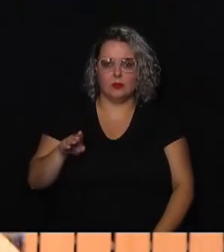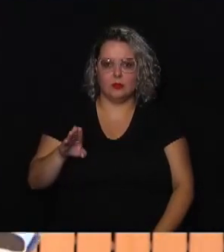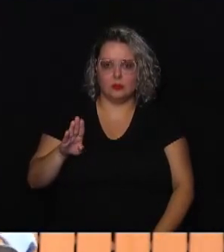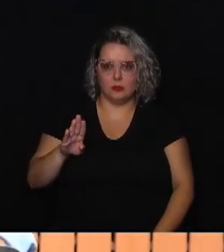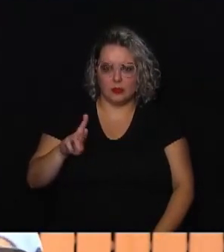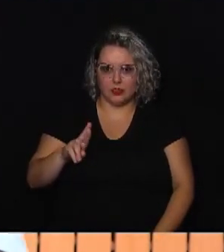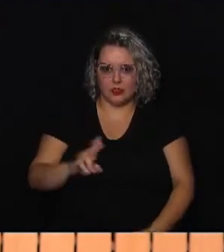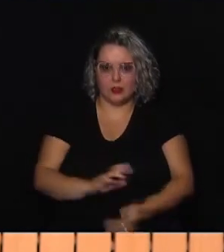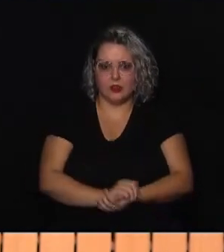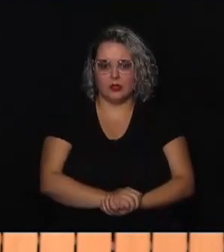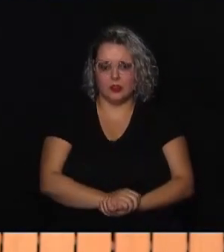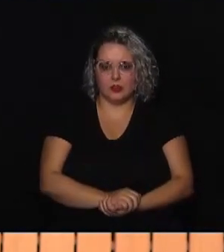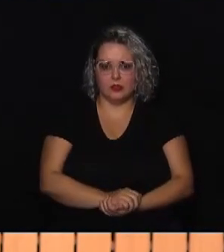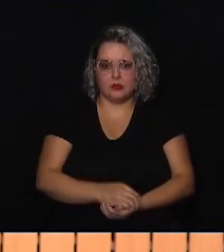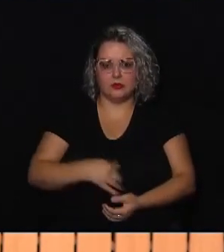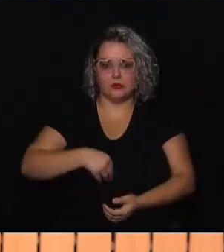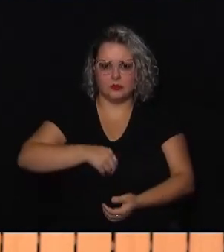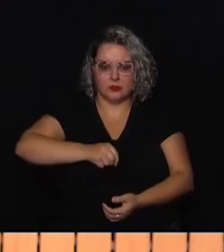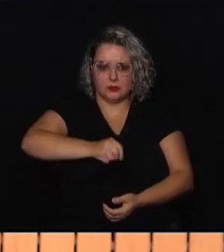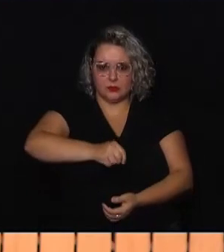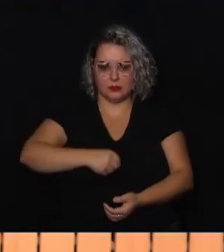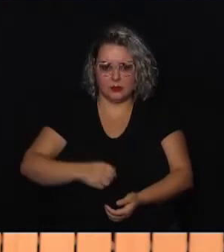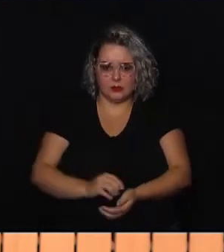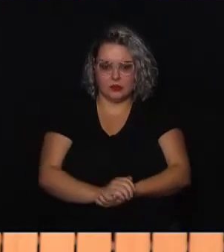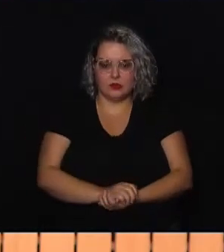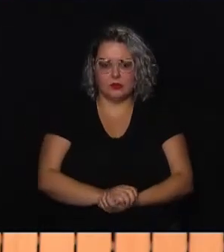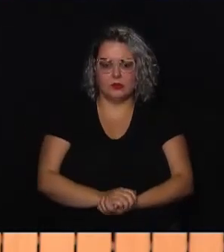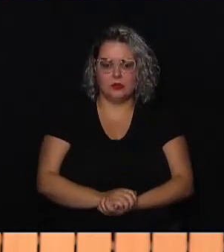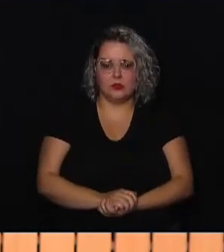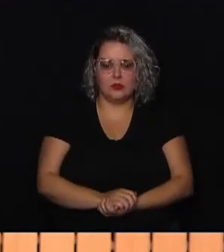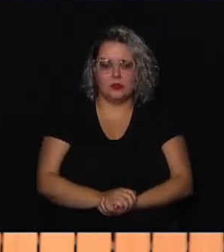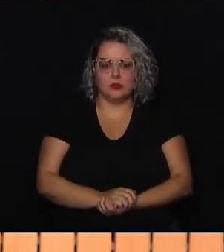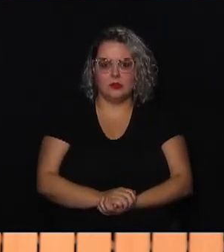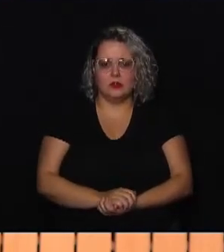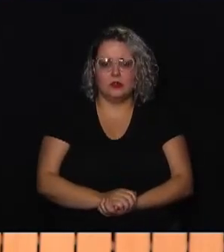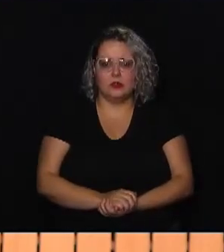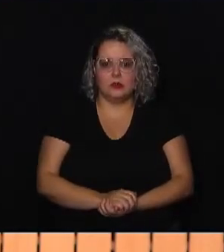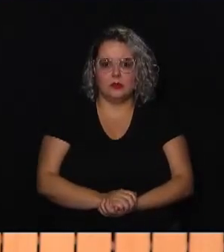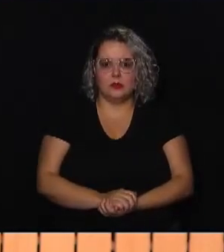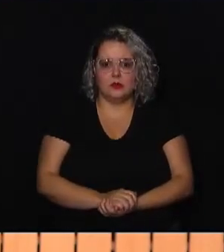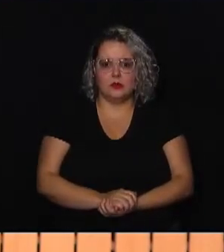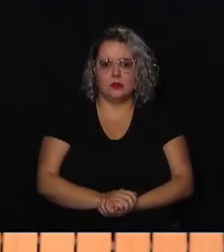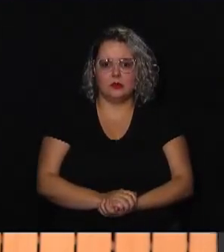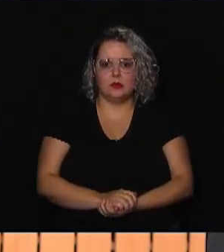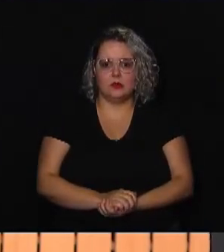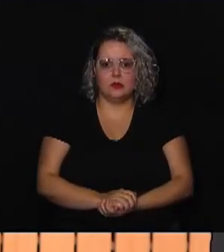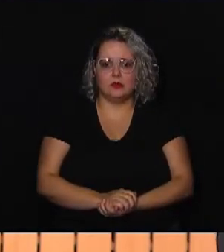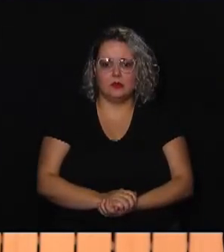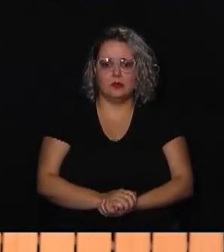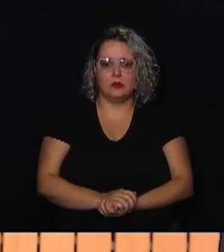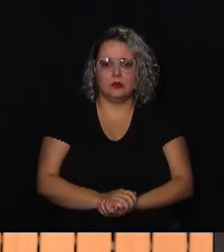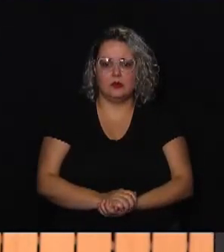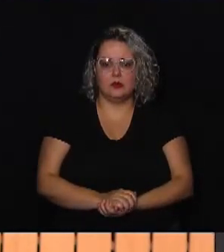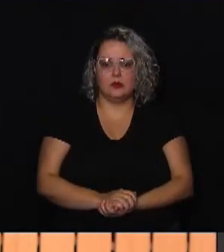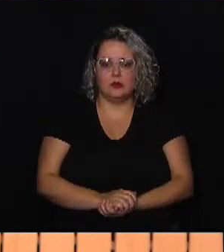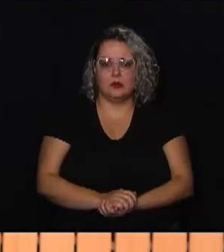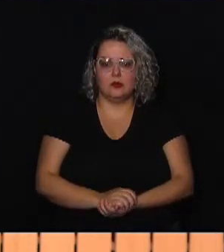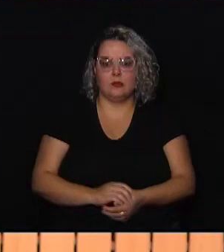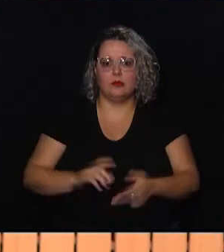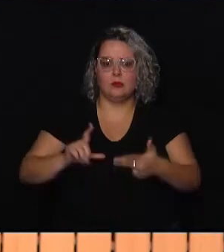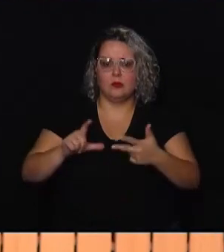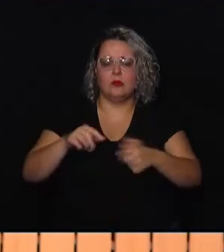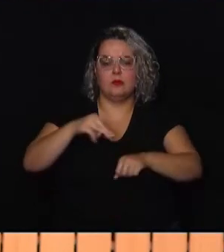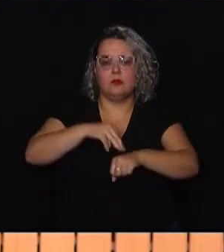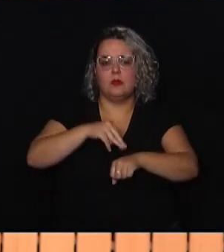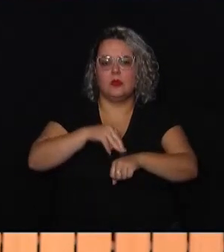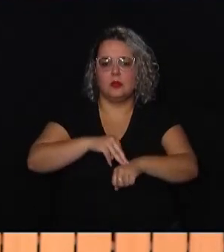www.campinas.sp.leg.br. Quero dar as boas-vindas aqui ao meu companheiro de legislativo e também membro dessa Comissão